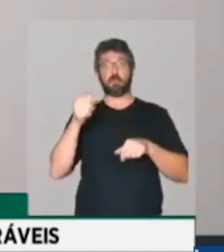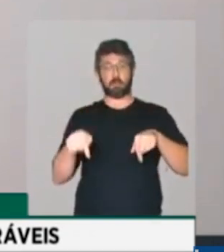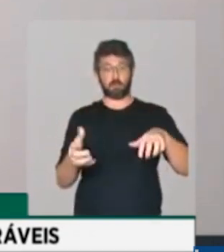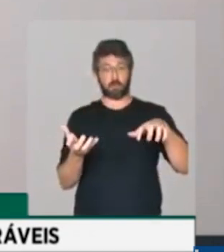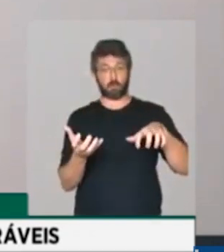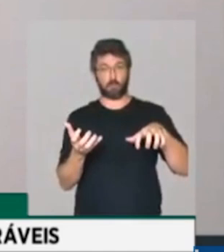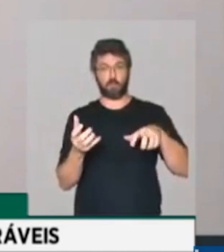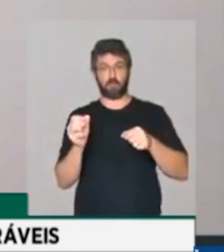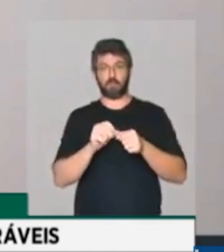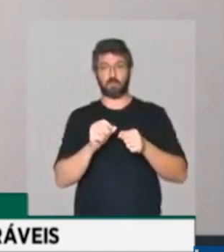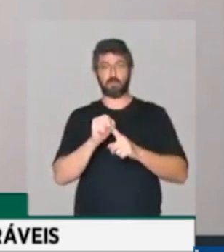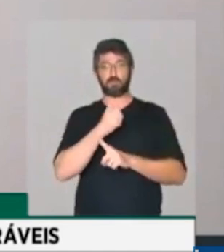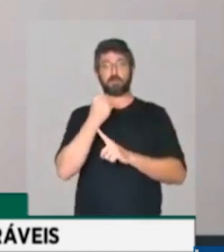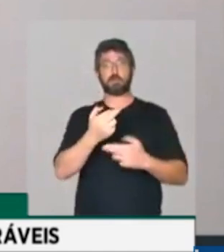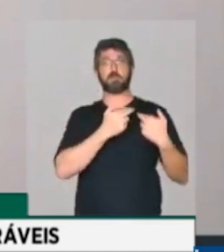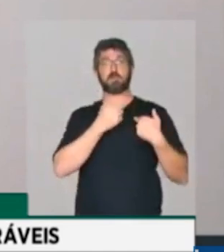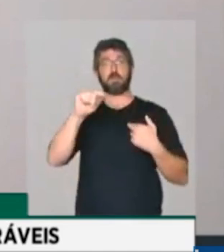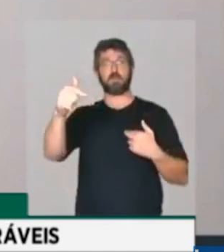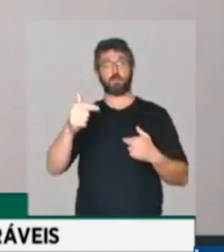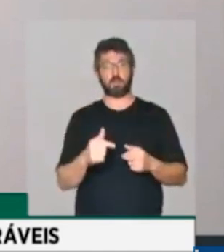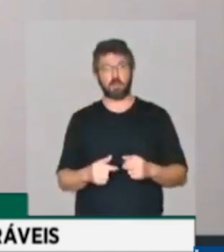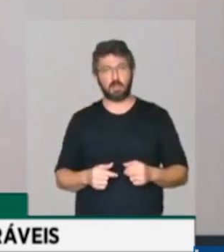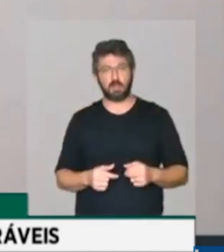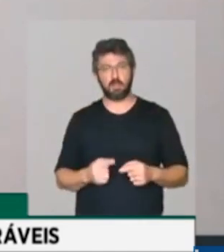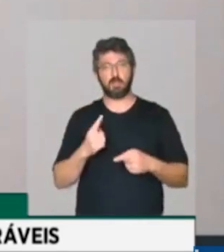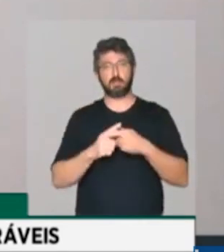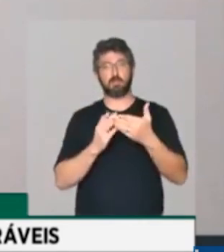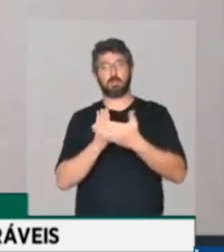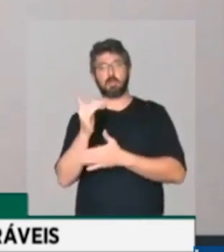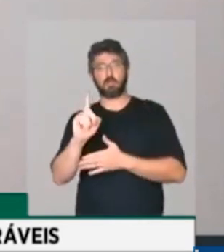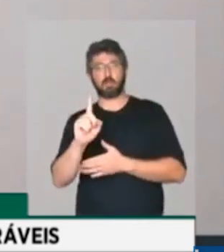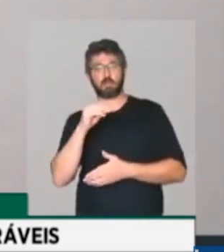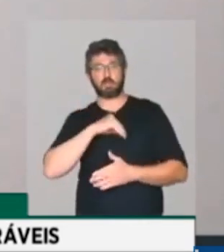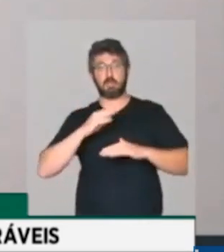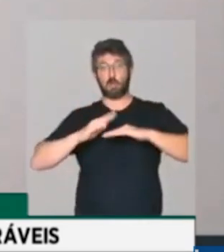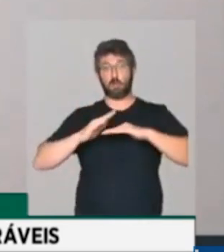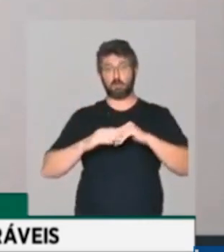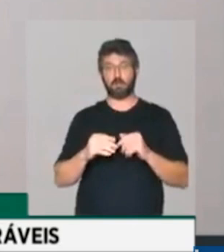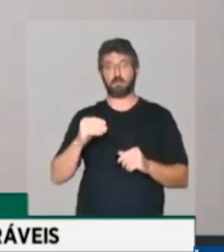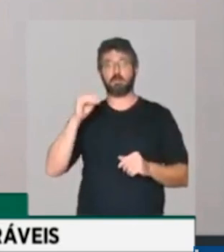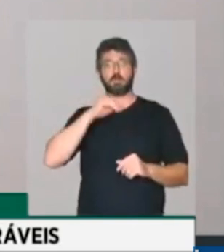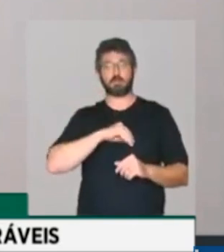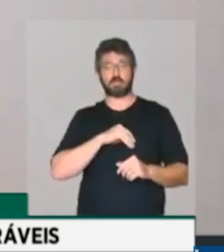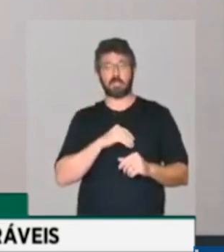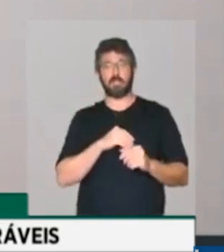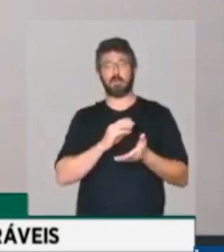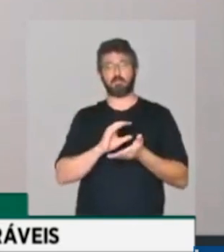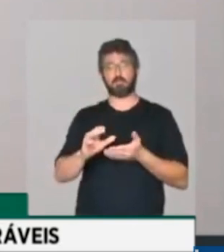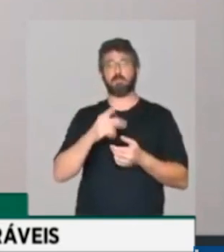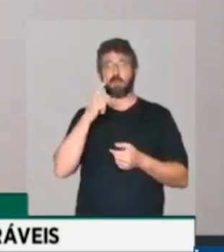Parlamento não está sendo socialmente responsável ao não aprovar um salário mínimo como renda mínima,